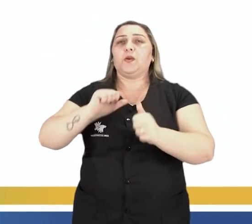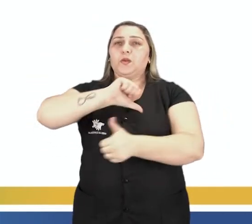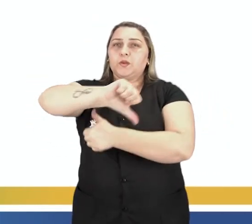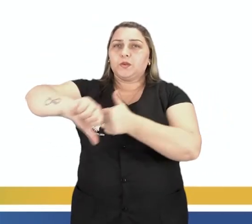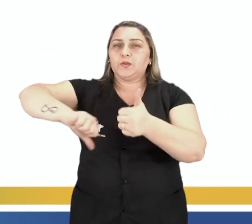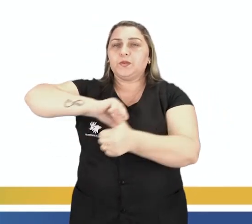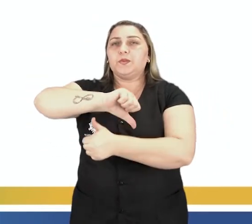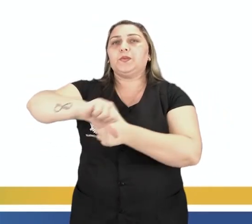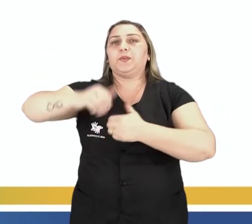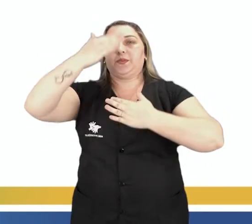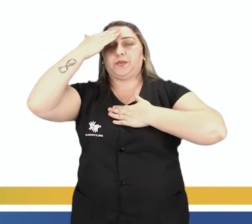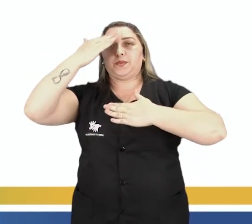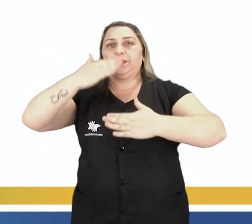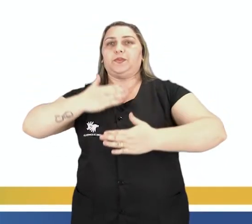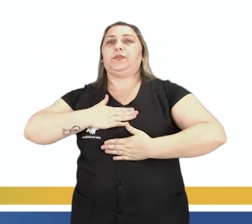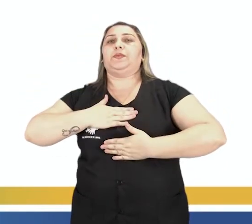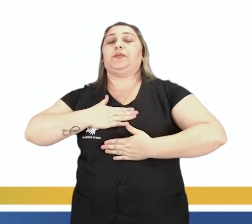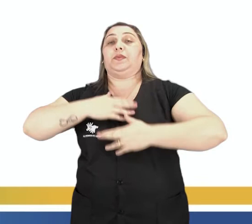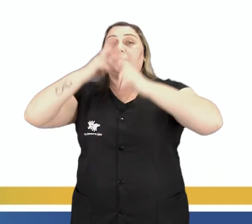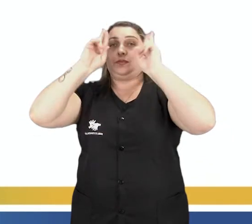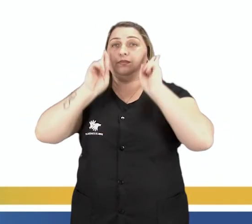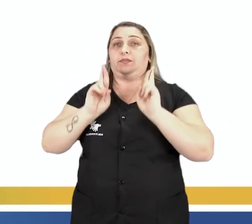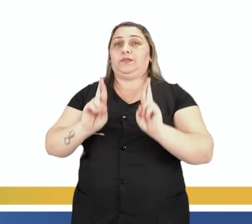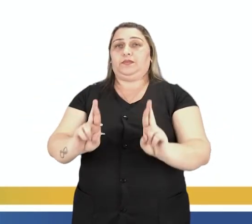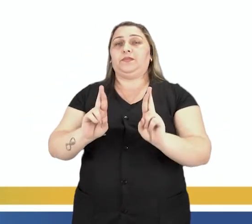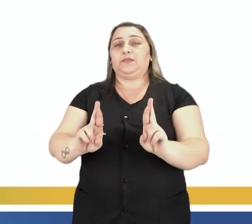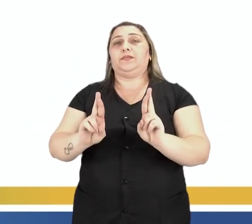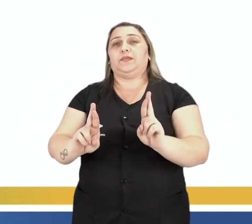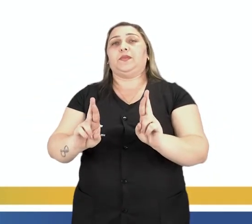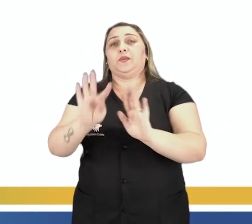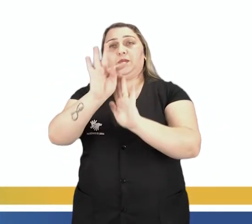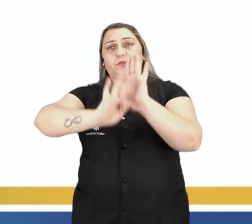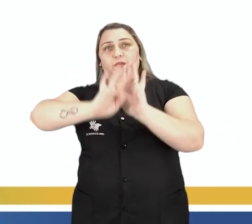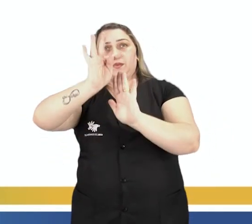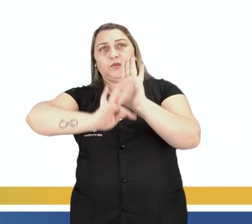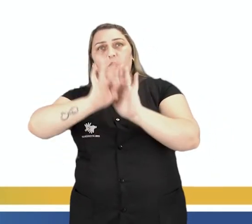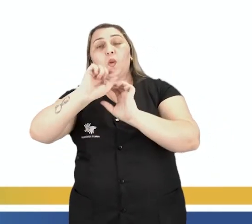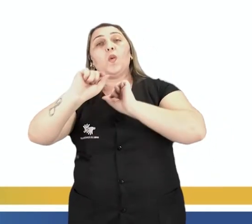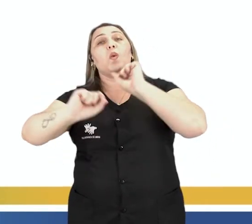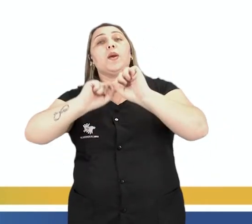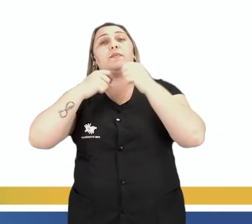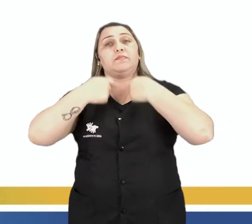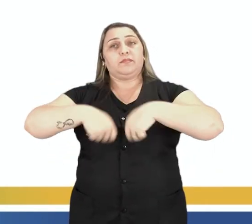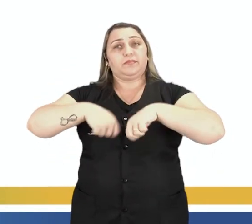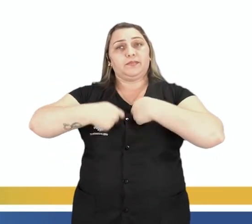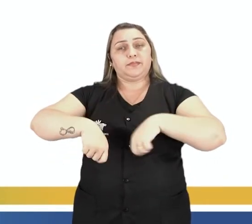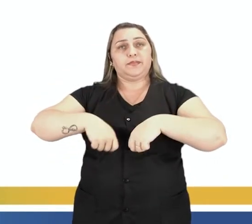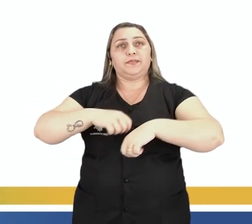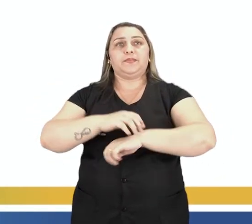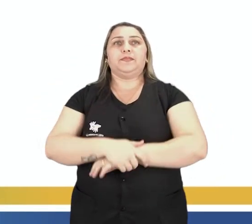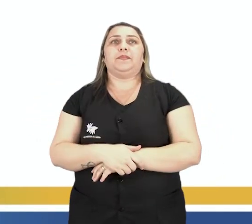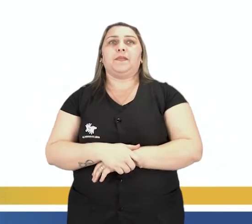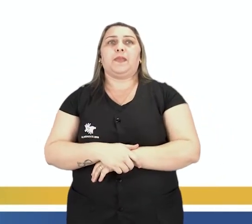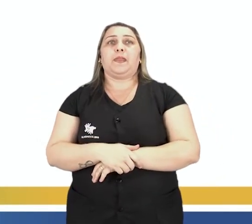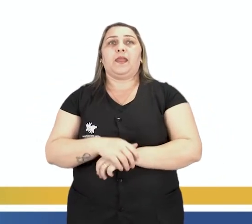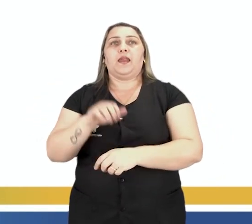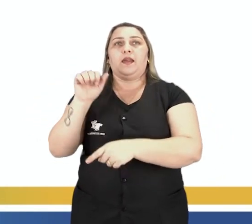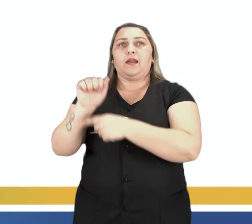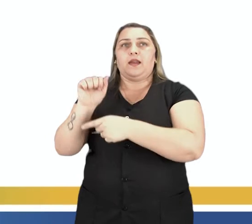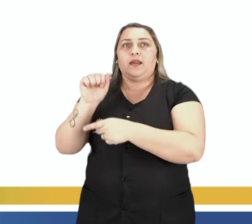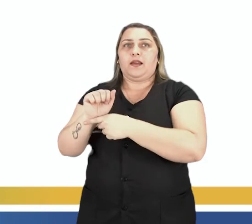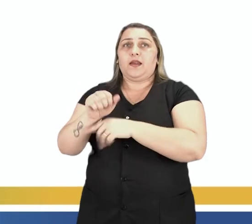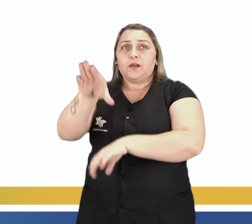hábitos corporais. A esse respeito, infere-se do texto que é necessário. Alternativa